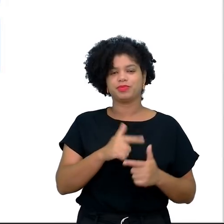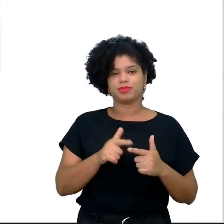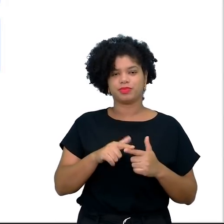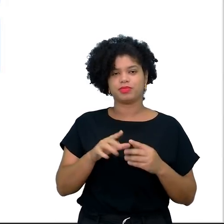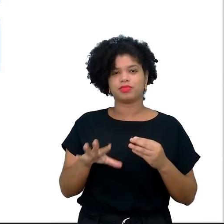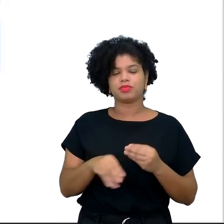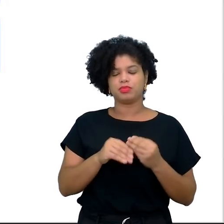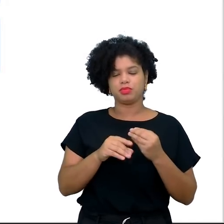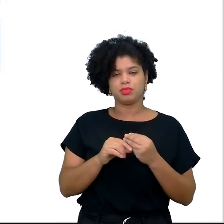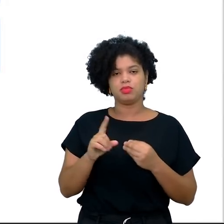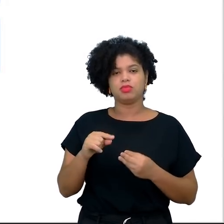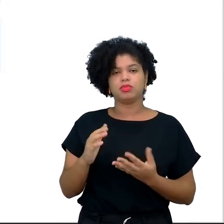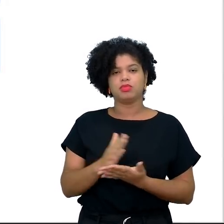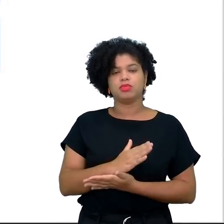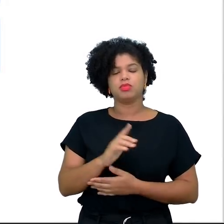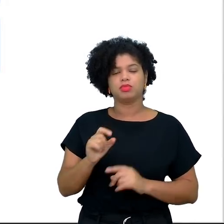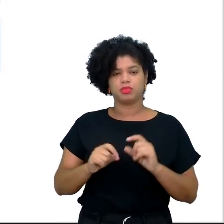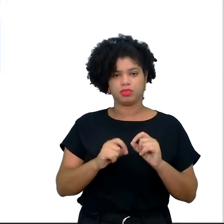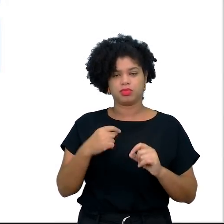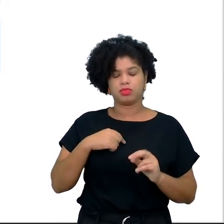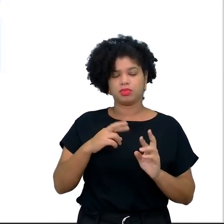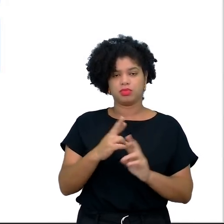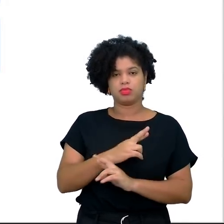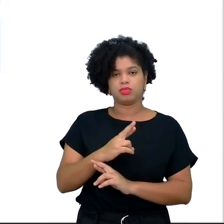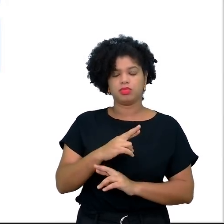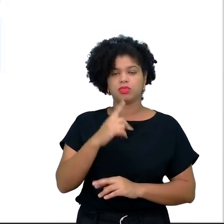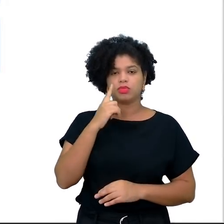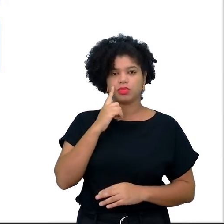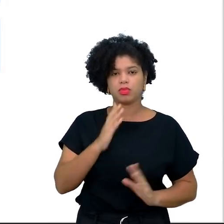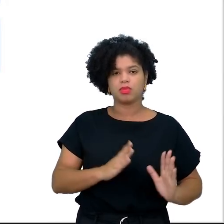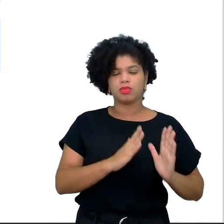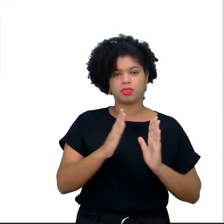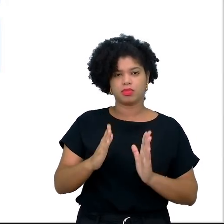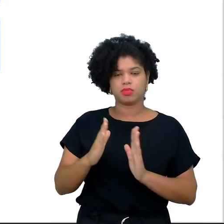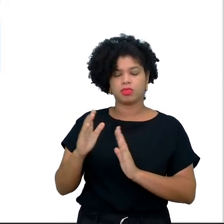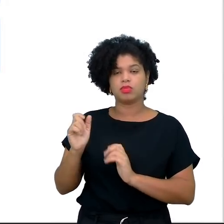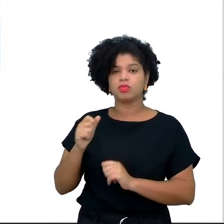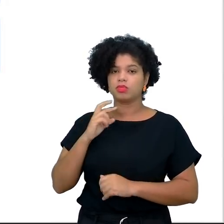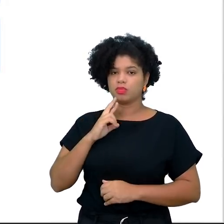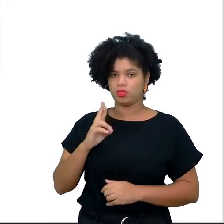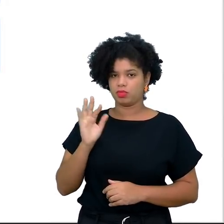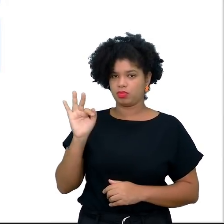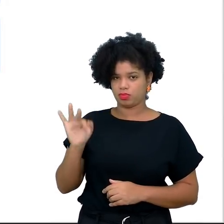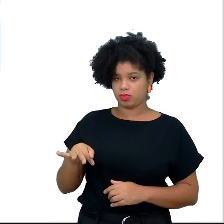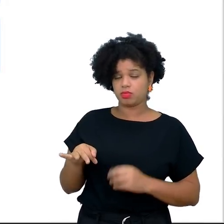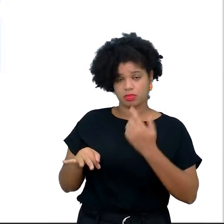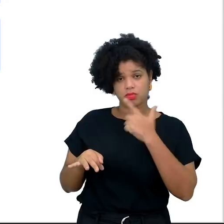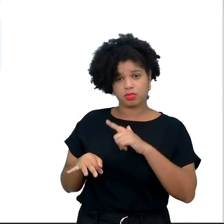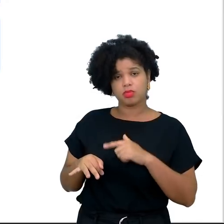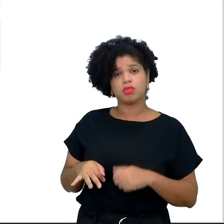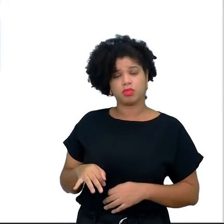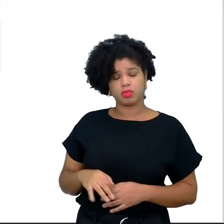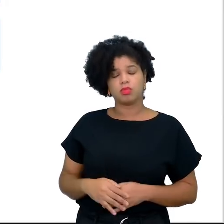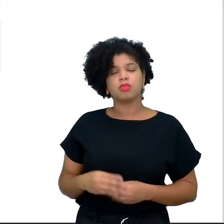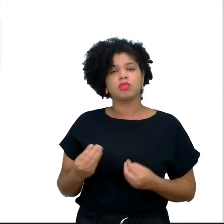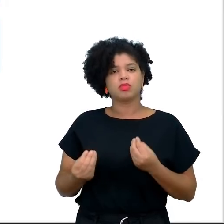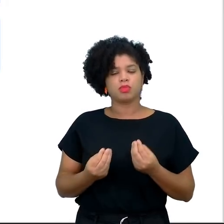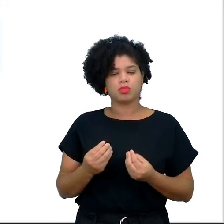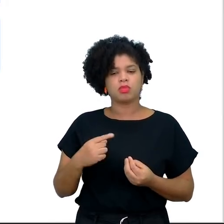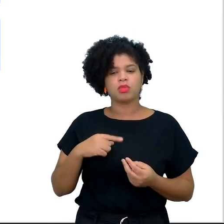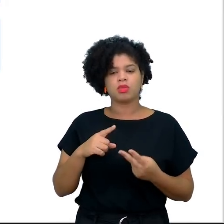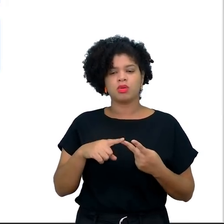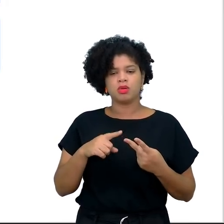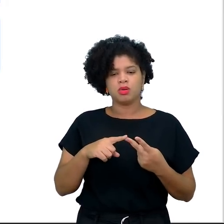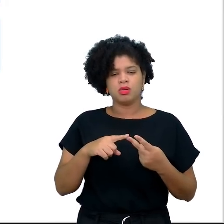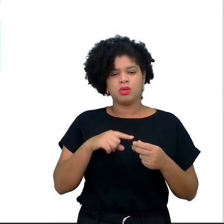composição são aqueles em que a junção das partes permite obter o todo. Nos problemas de transformação, existe uma